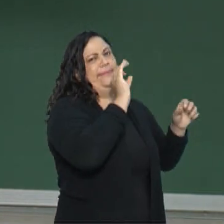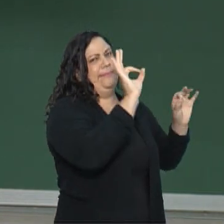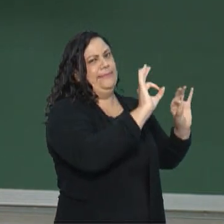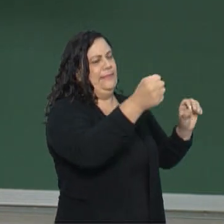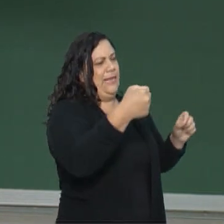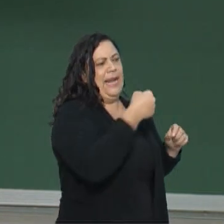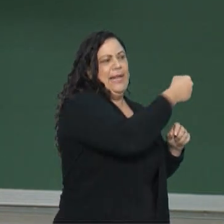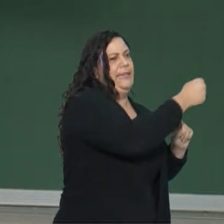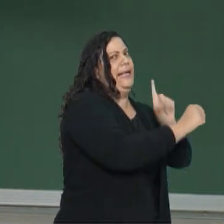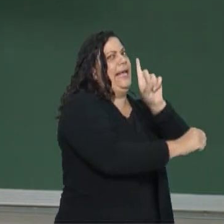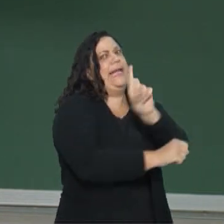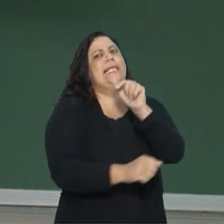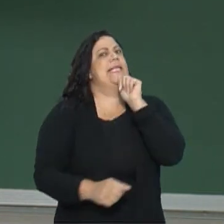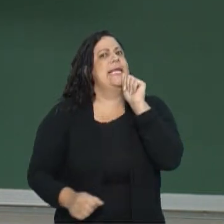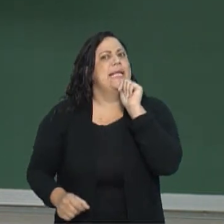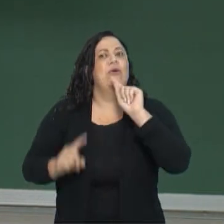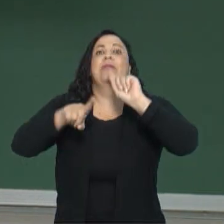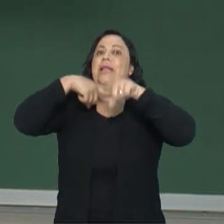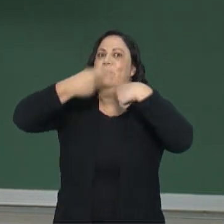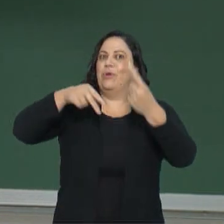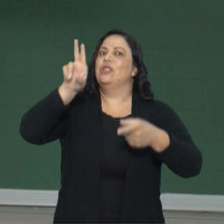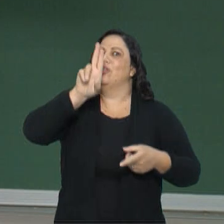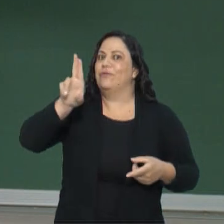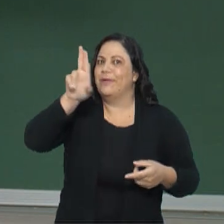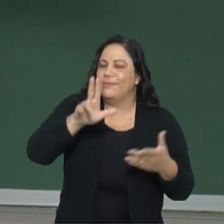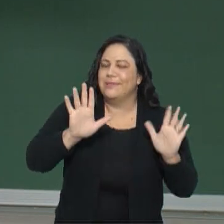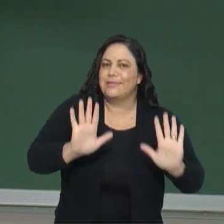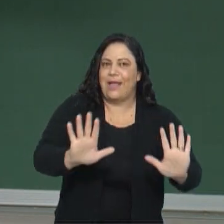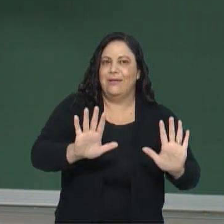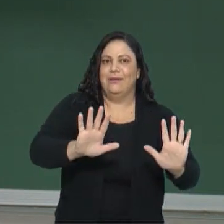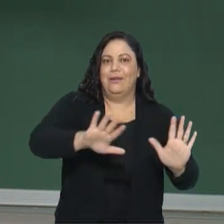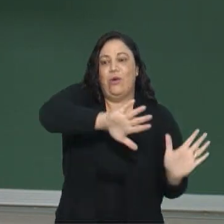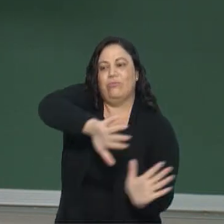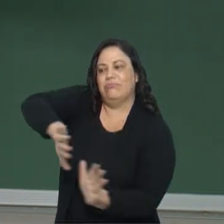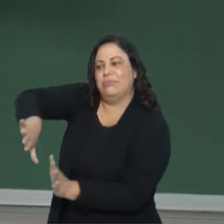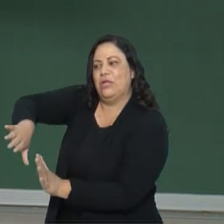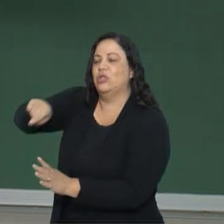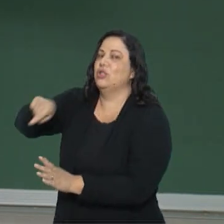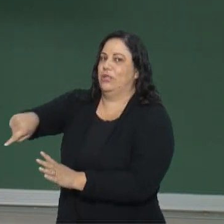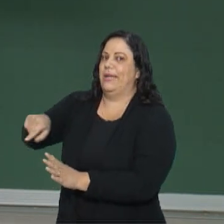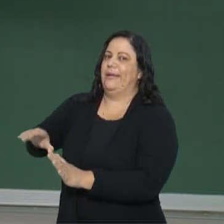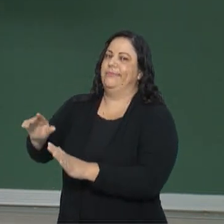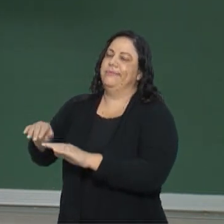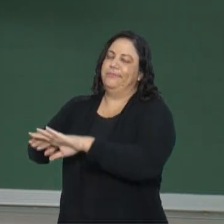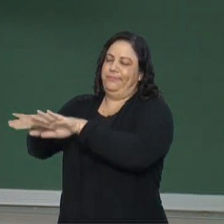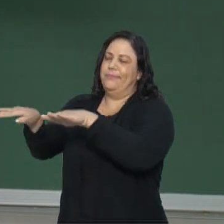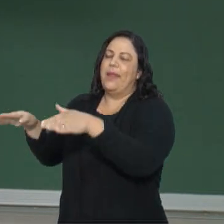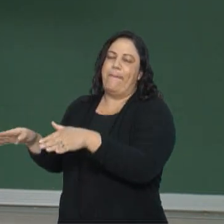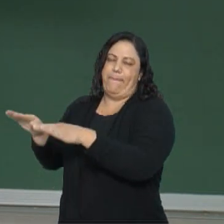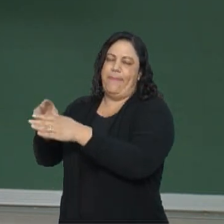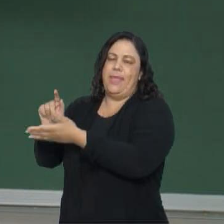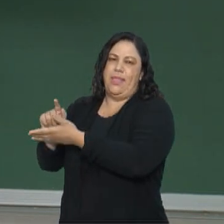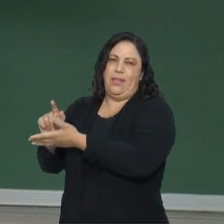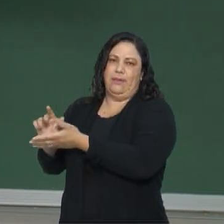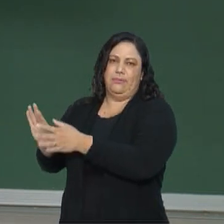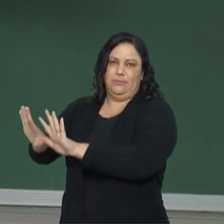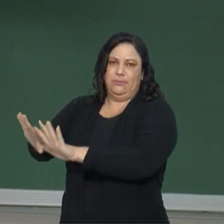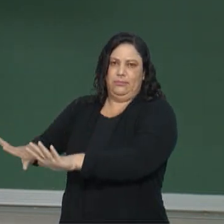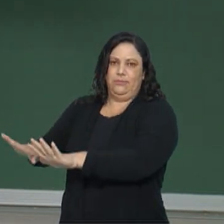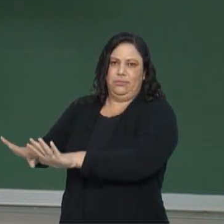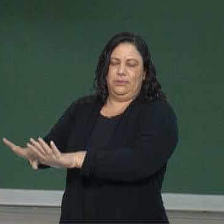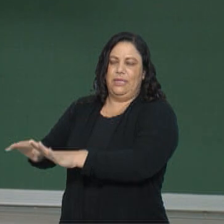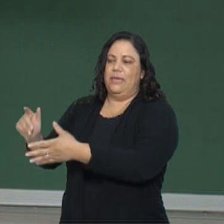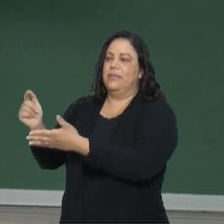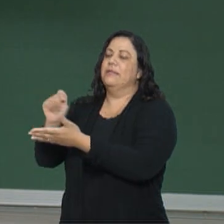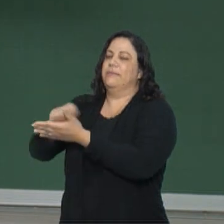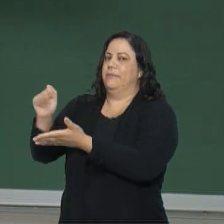a pouco a gente vai usar esse caderno. Então, deixa ele de lado, mas ó, pertinho de você, em cima da mesa, ali do lado no sofá, porque a gente vai